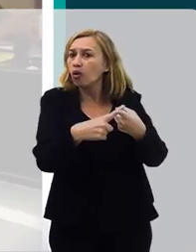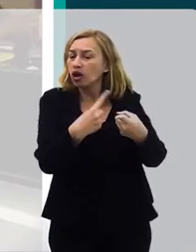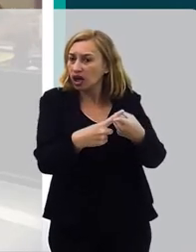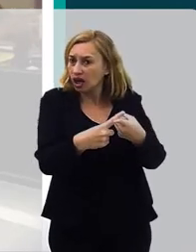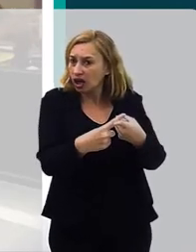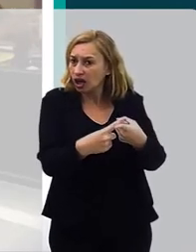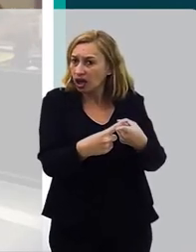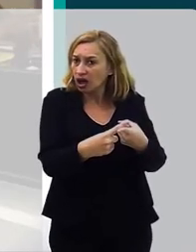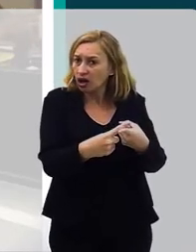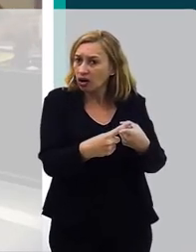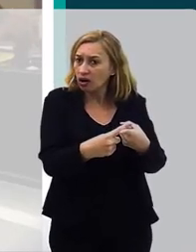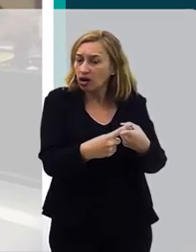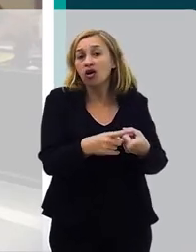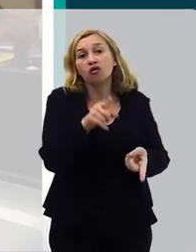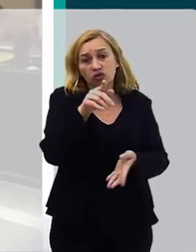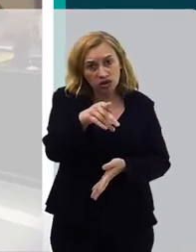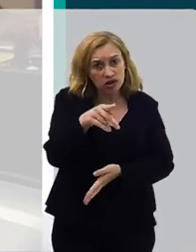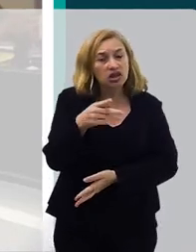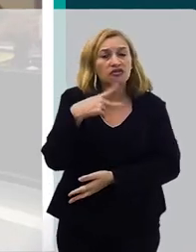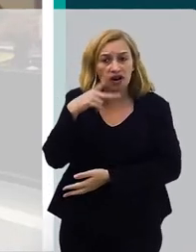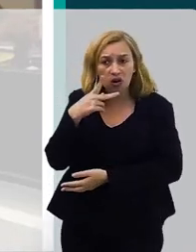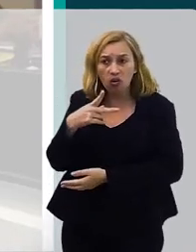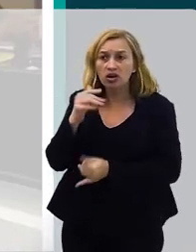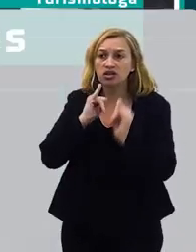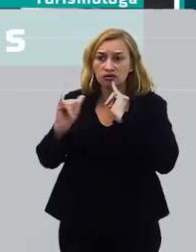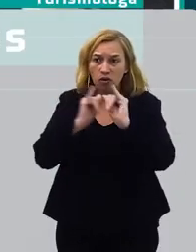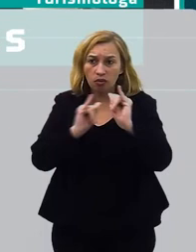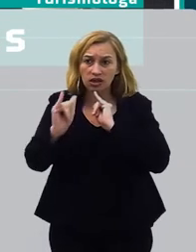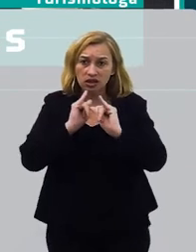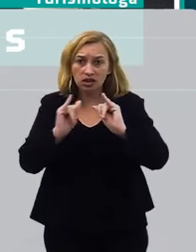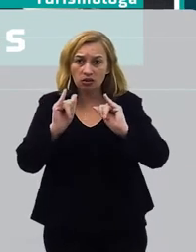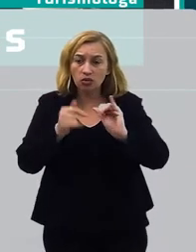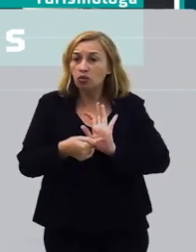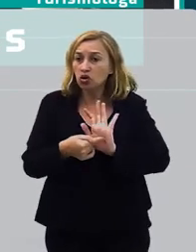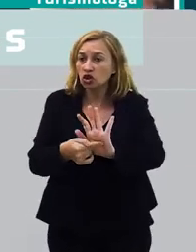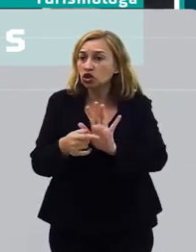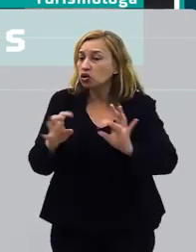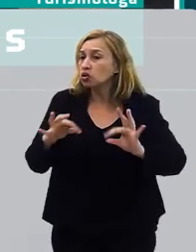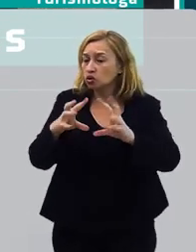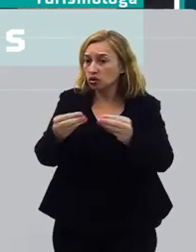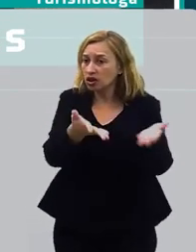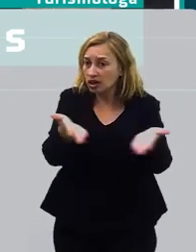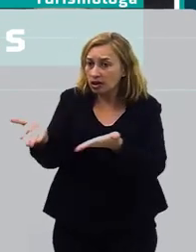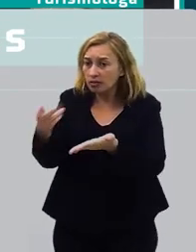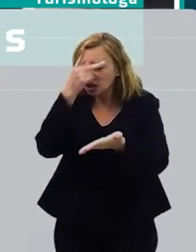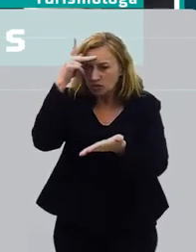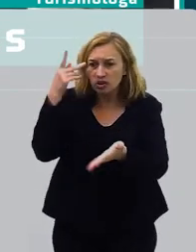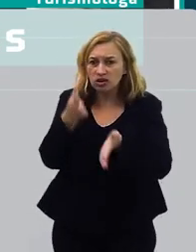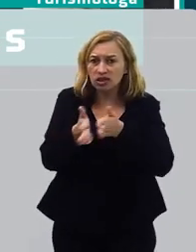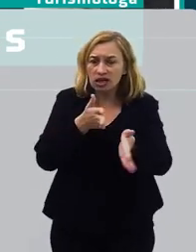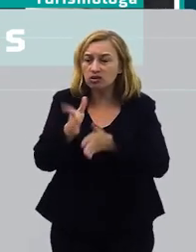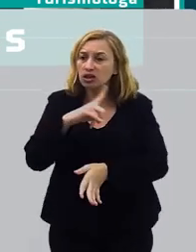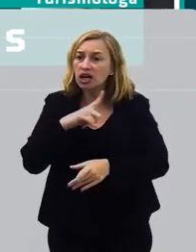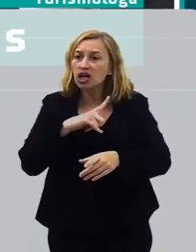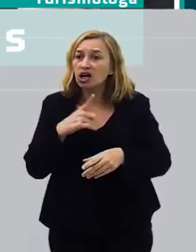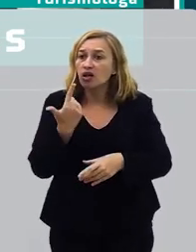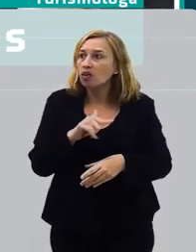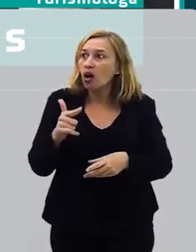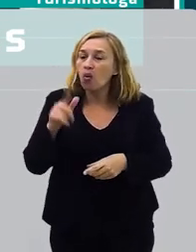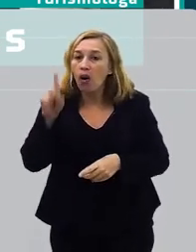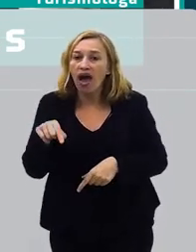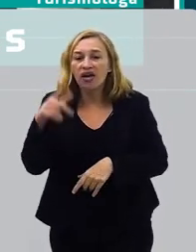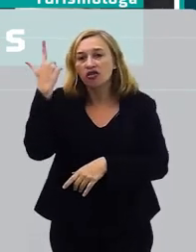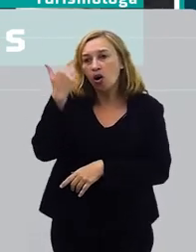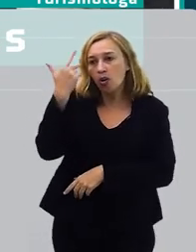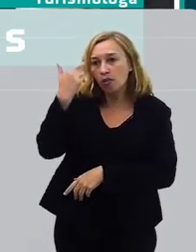porque se, como você mesmo falou, as informações estão aí, para as pessoas terem acesso,